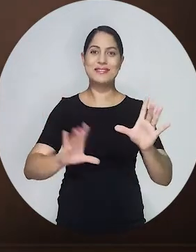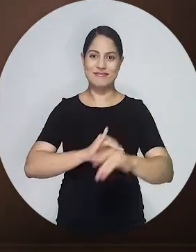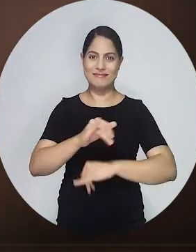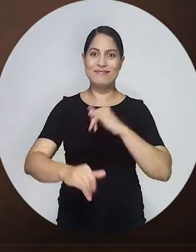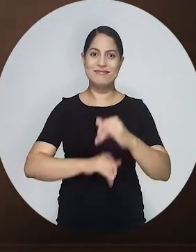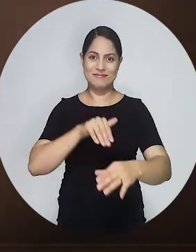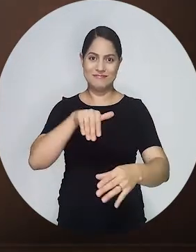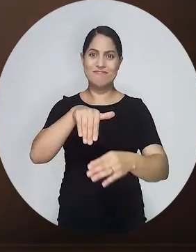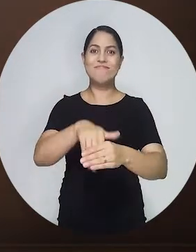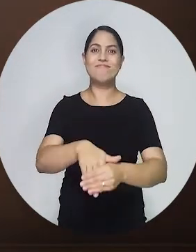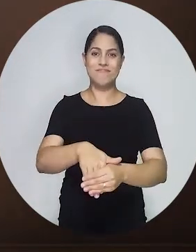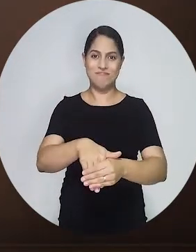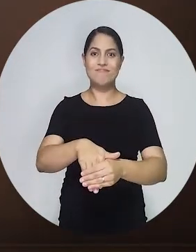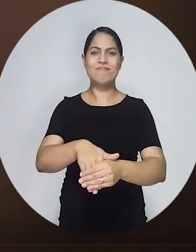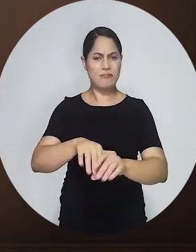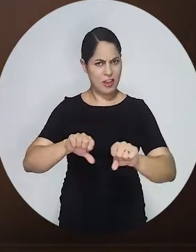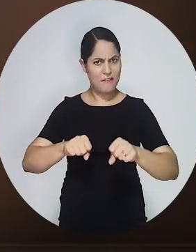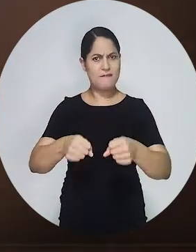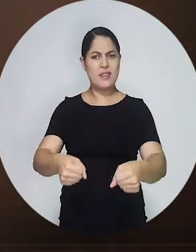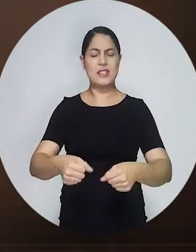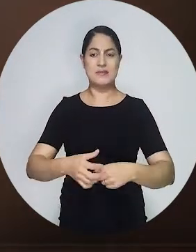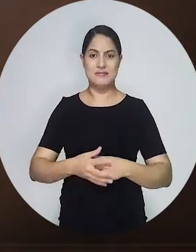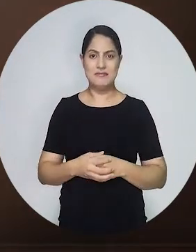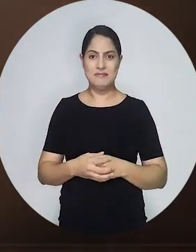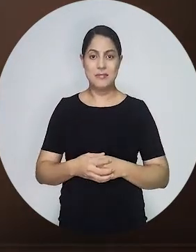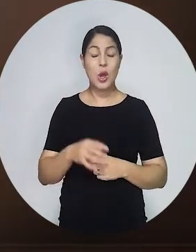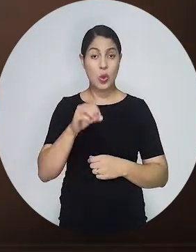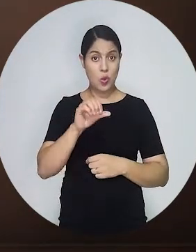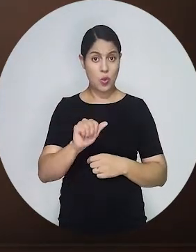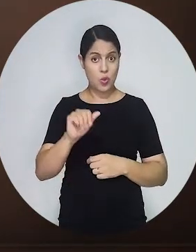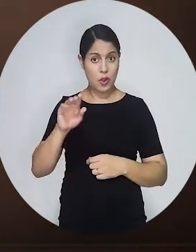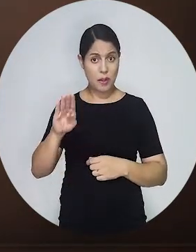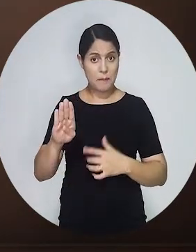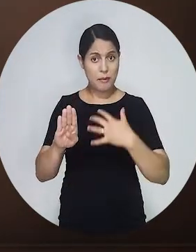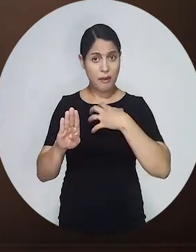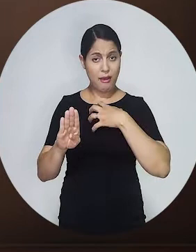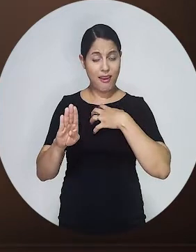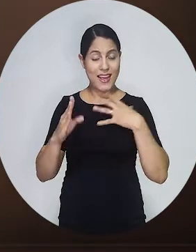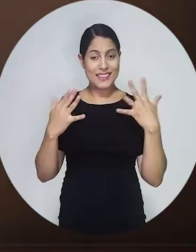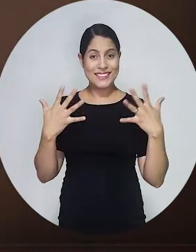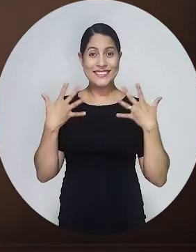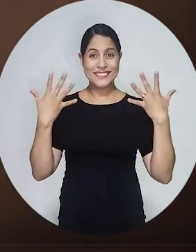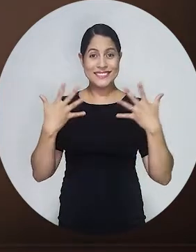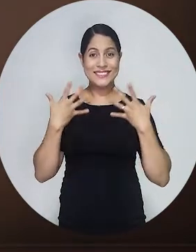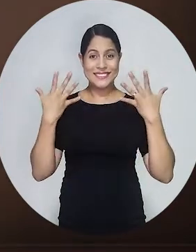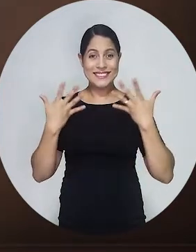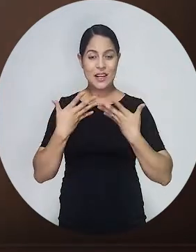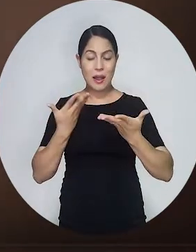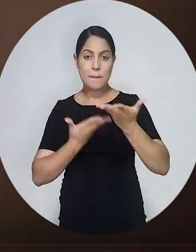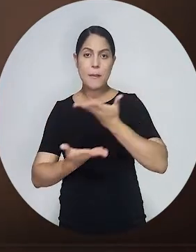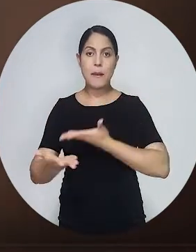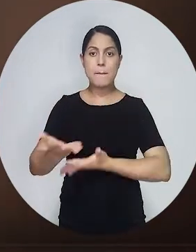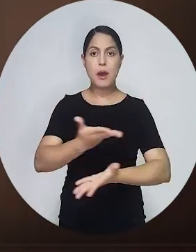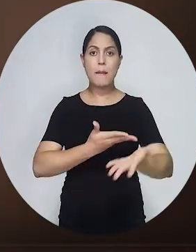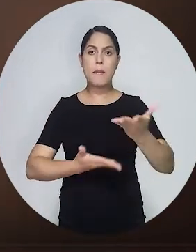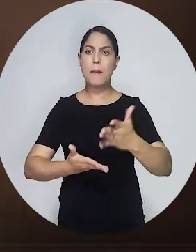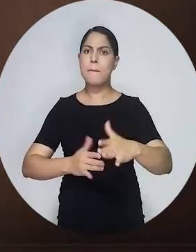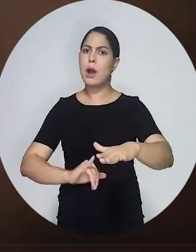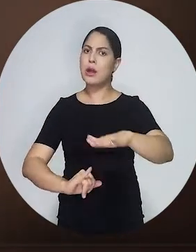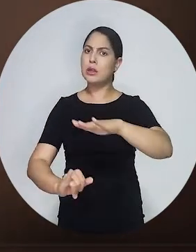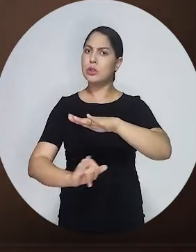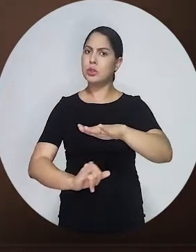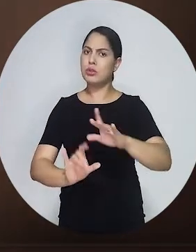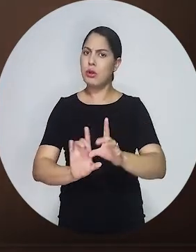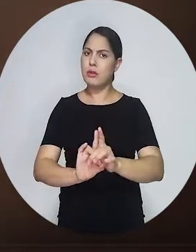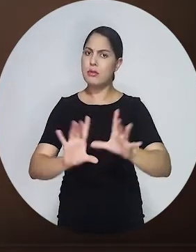sistema eleitoral estão na nossa agenda institucional. Para a Ordem, é sempre uma alegria fazer parte do